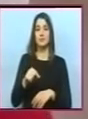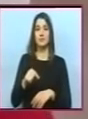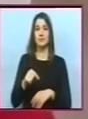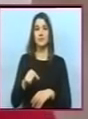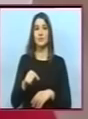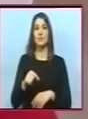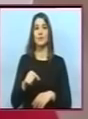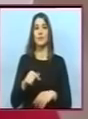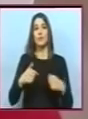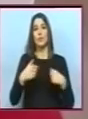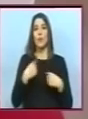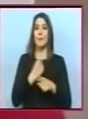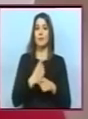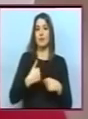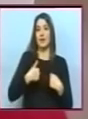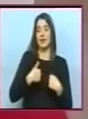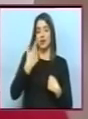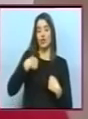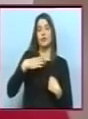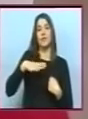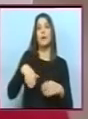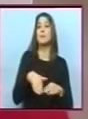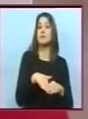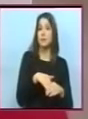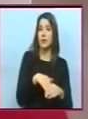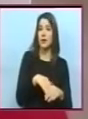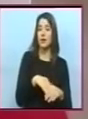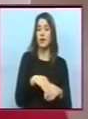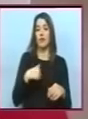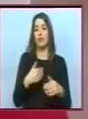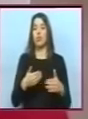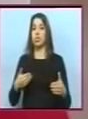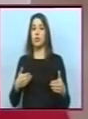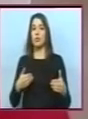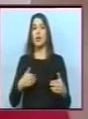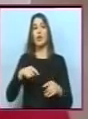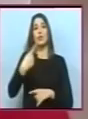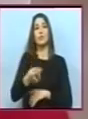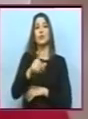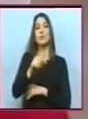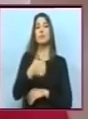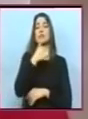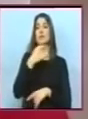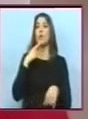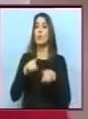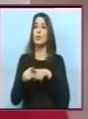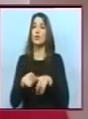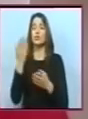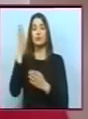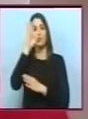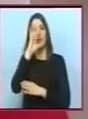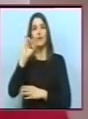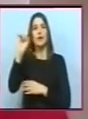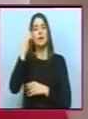não os exclua do processo. E, por outro lado, há por parte dos decisores políticos, do governo, aquela ideia de que